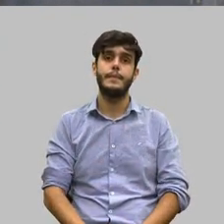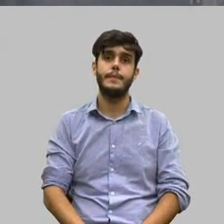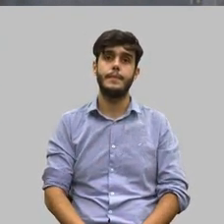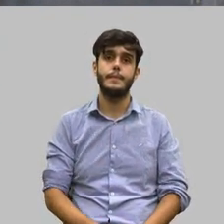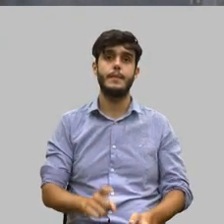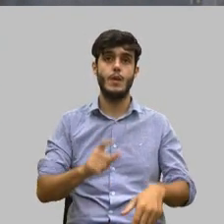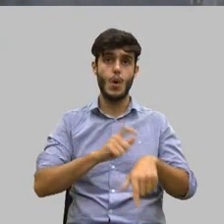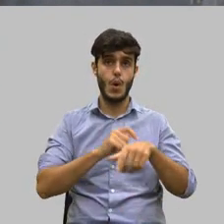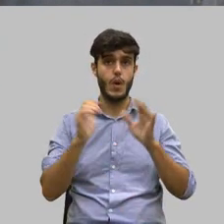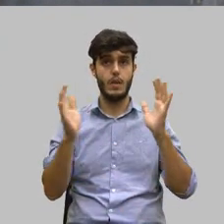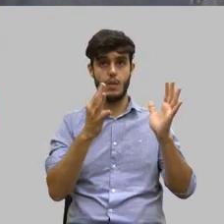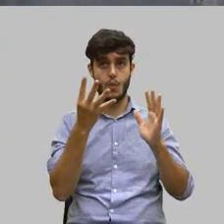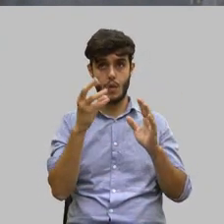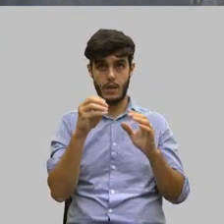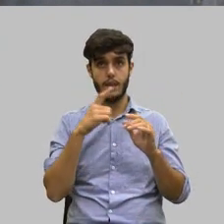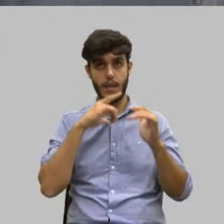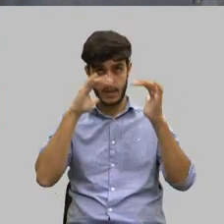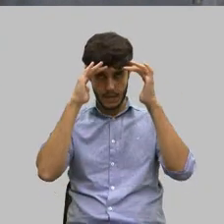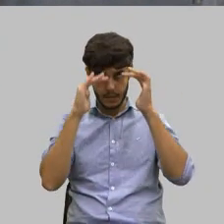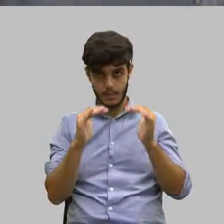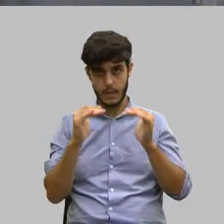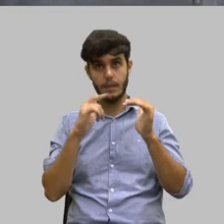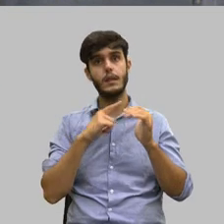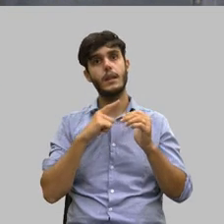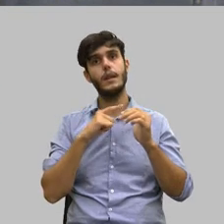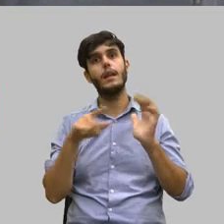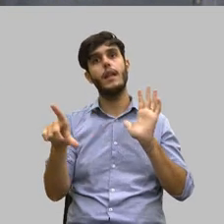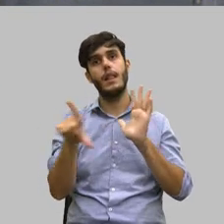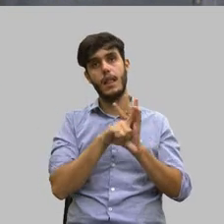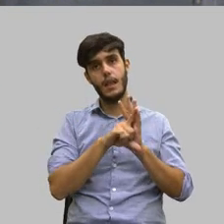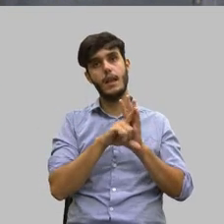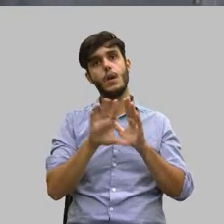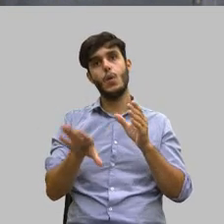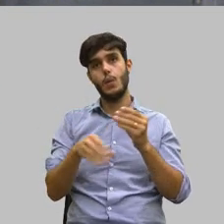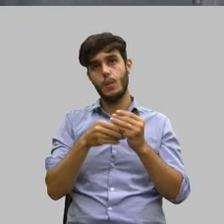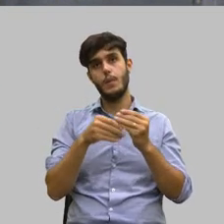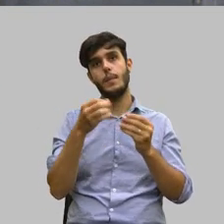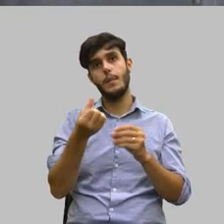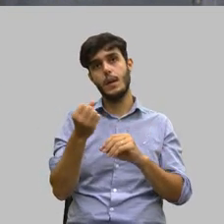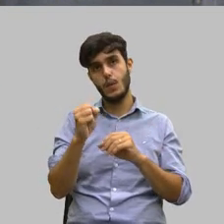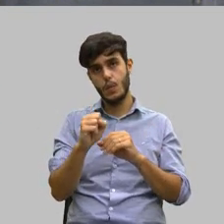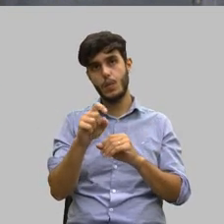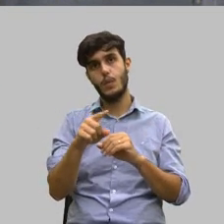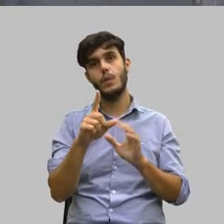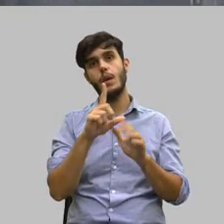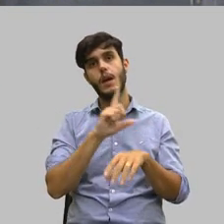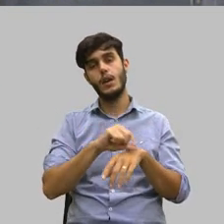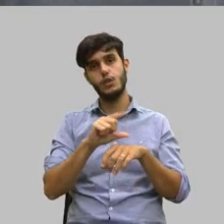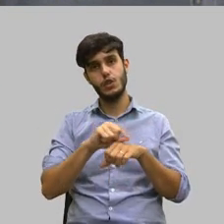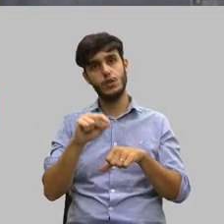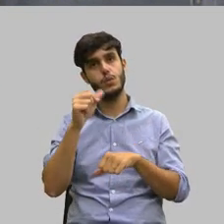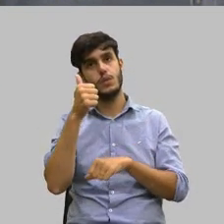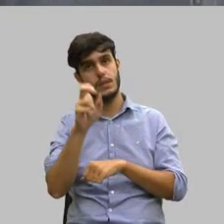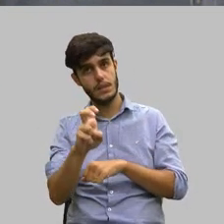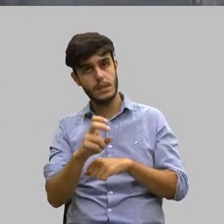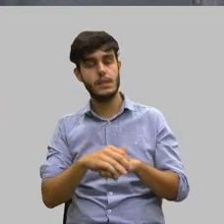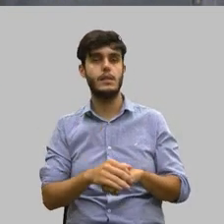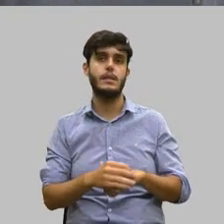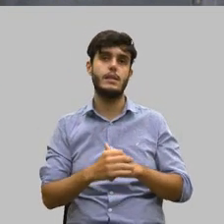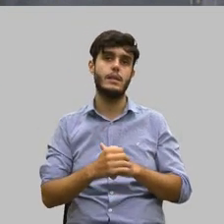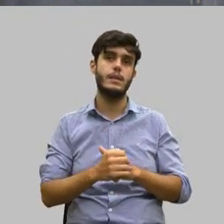tá sendo respeitada conforme determina a lei complementar o 68 no seu artigo 15 ela tá sendo